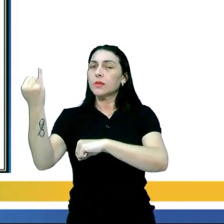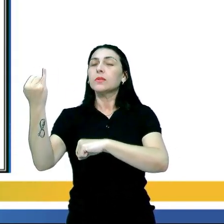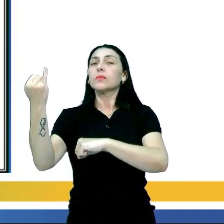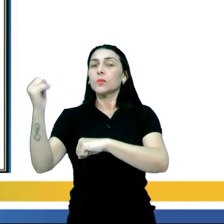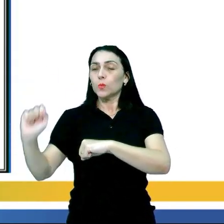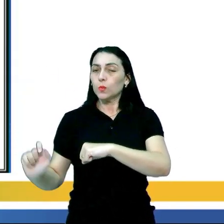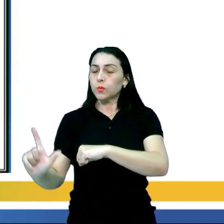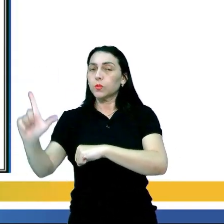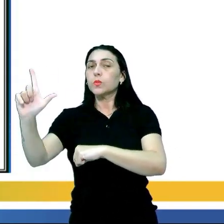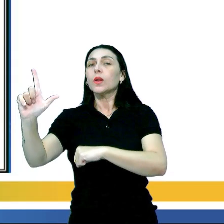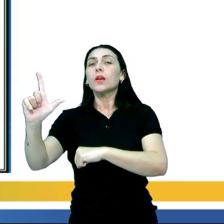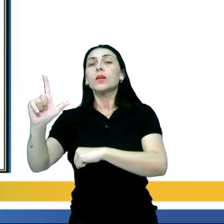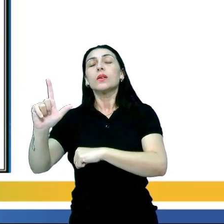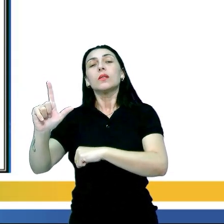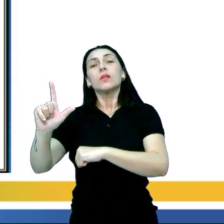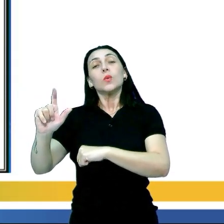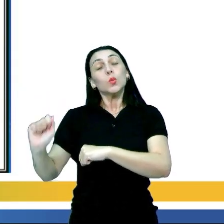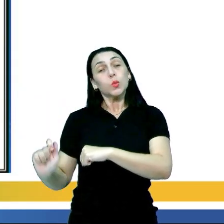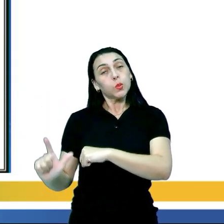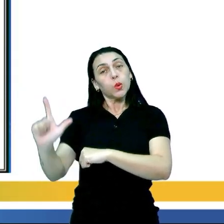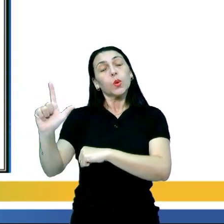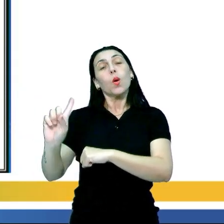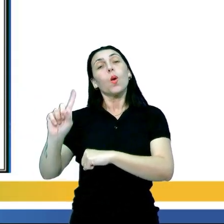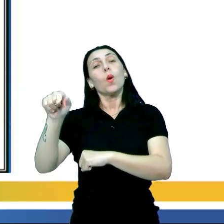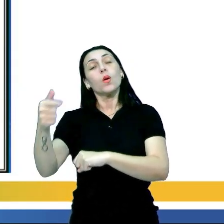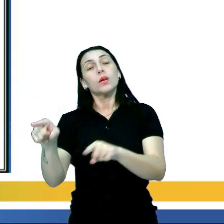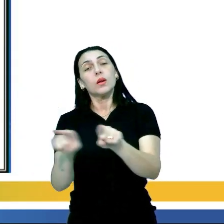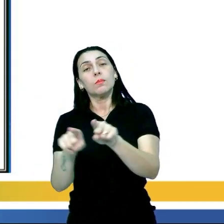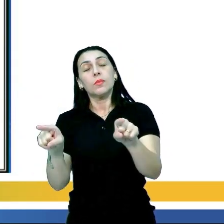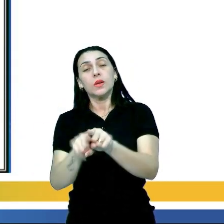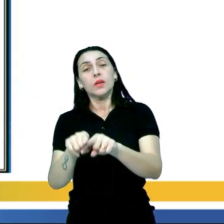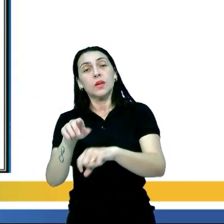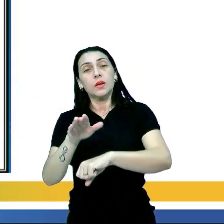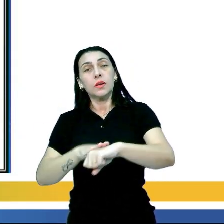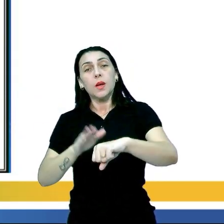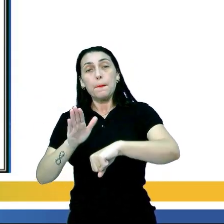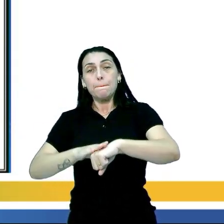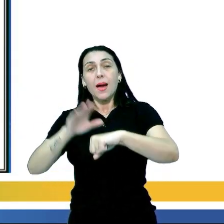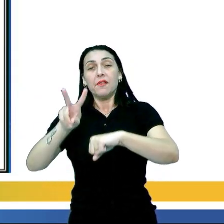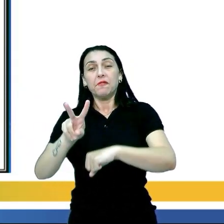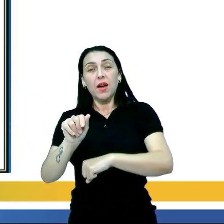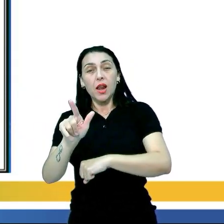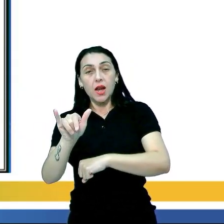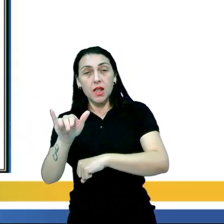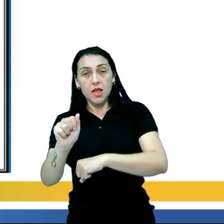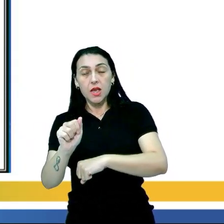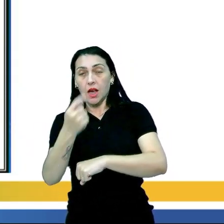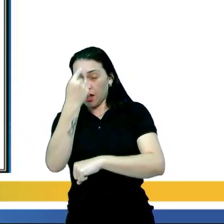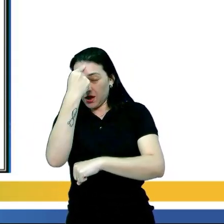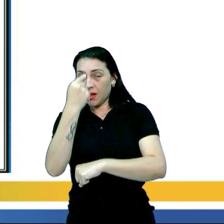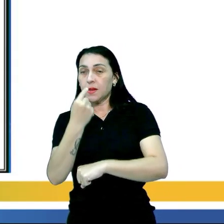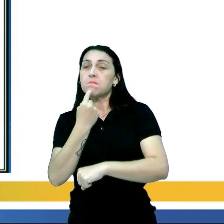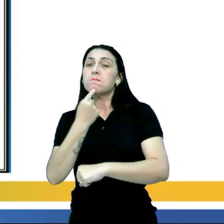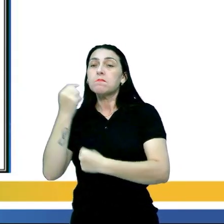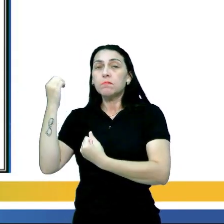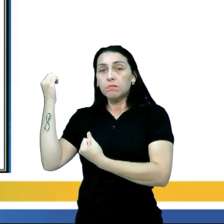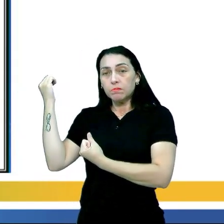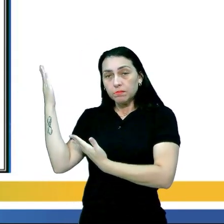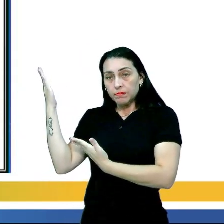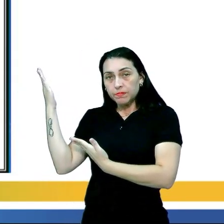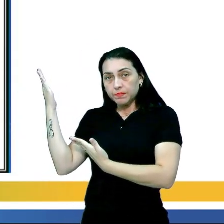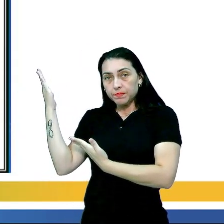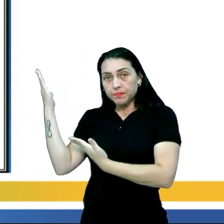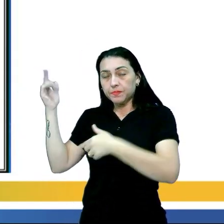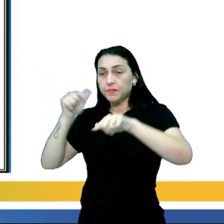também de lucro. Uma hora nós vamos chamar de lucro, outra hora vamos chamar de mais-valia. E a imagem deixa ver aí que os